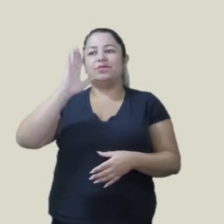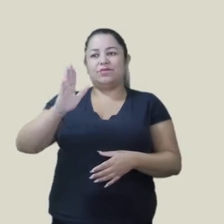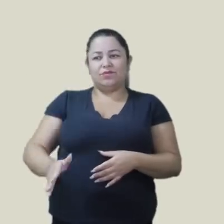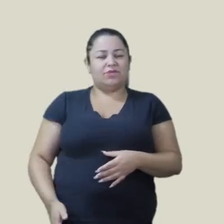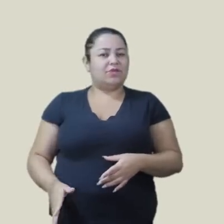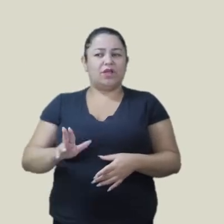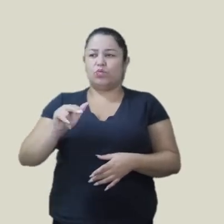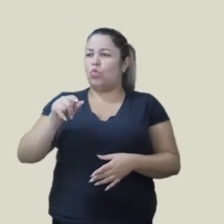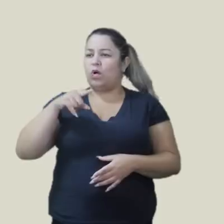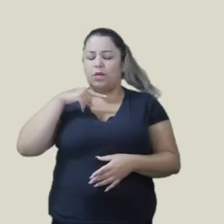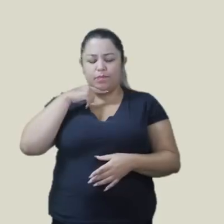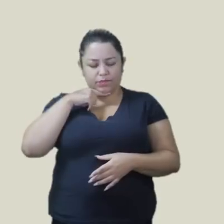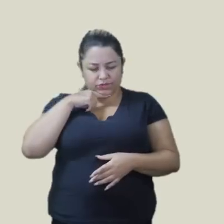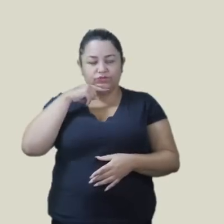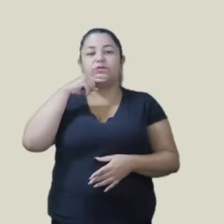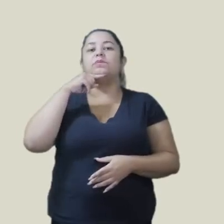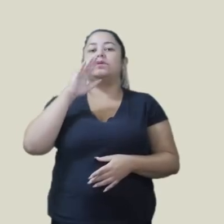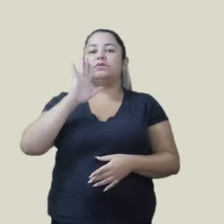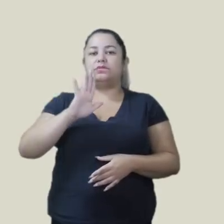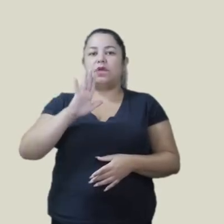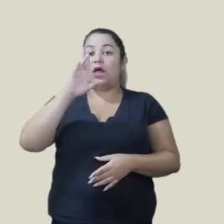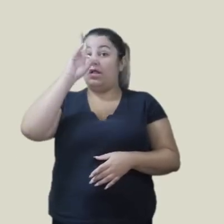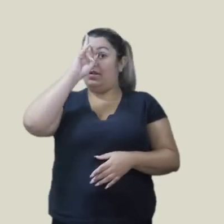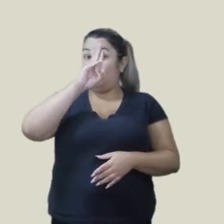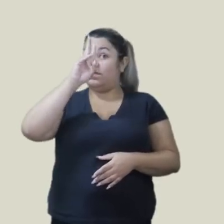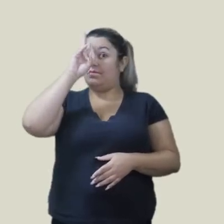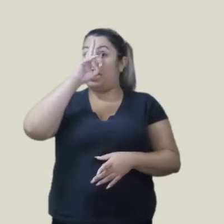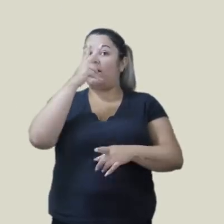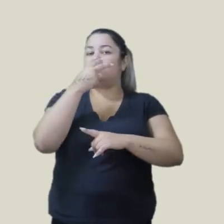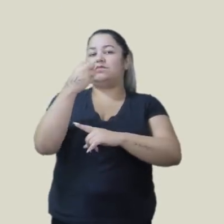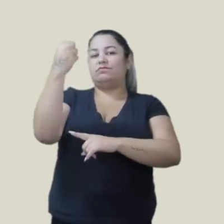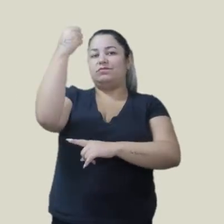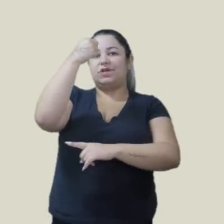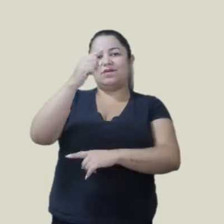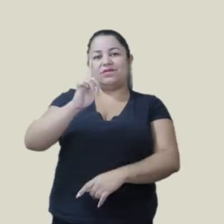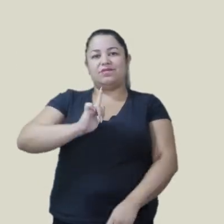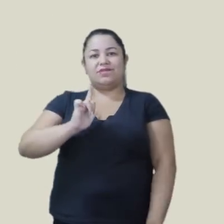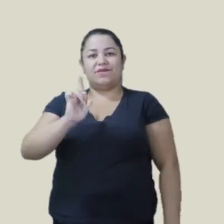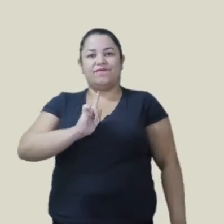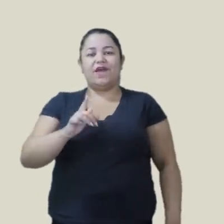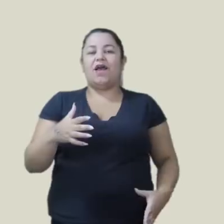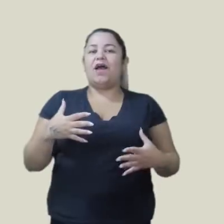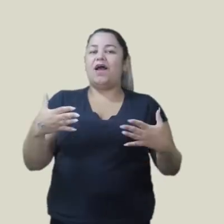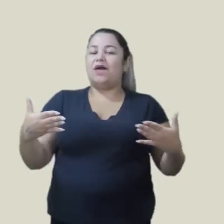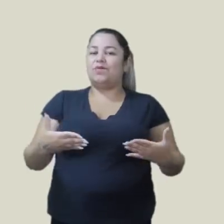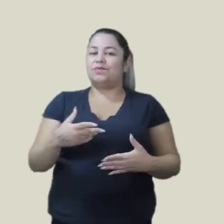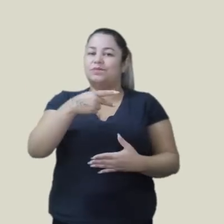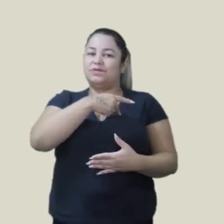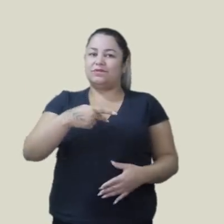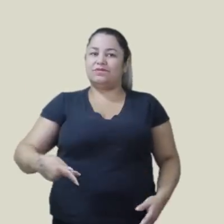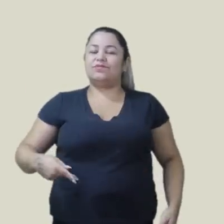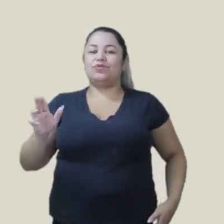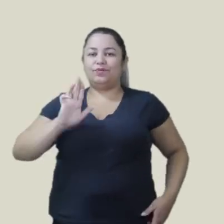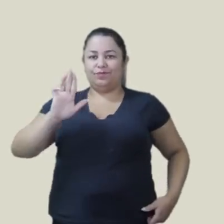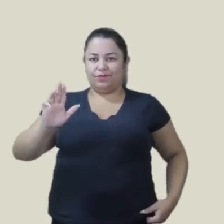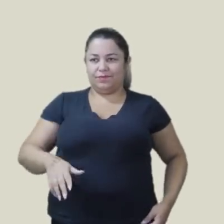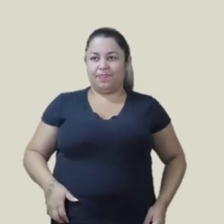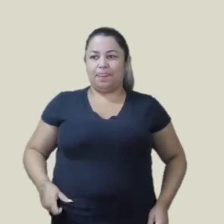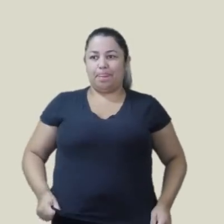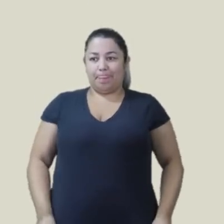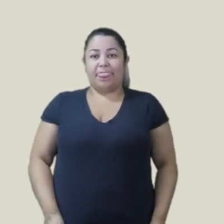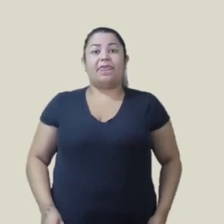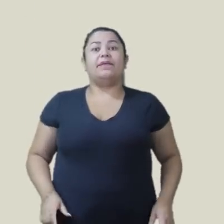cabeça. Segundo, lembrar das conquistas obtidas agora com o nosso presidente Lula.